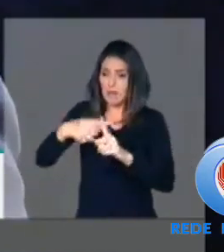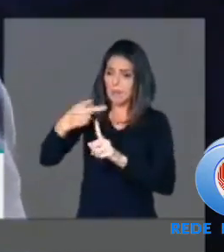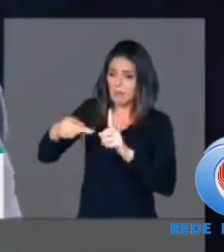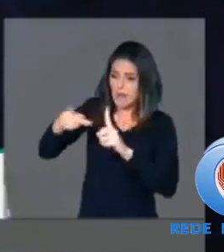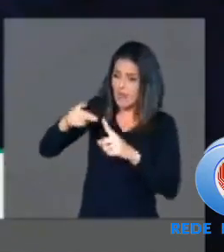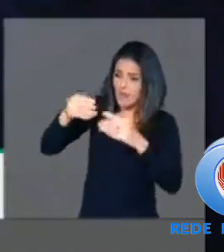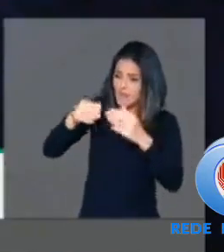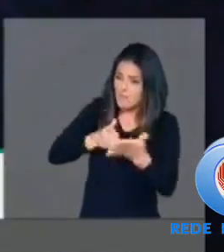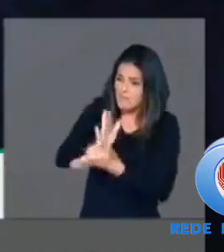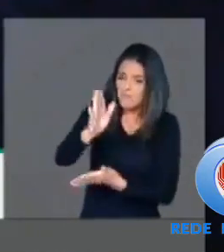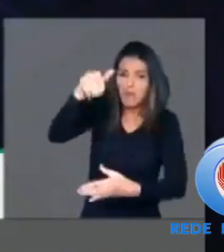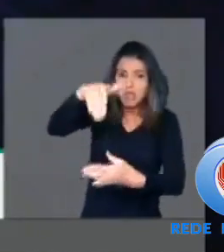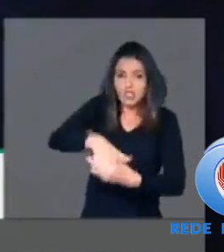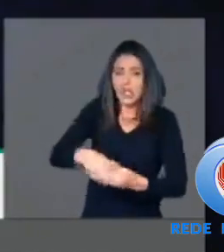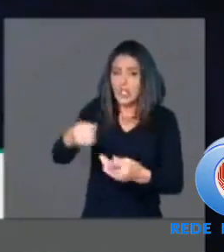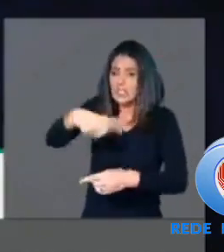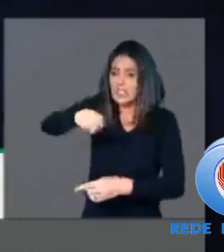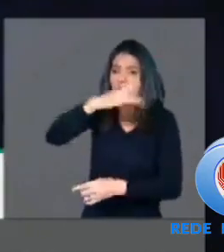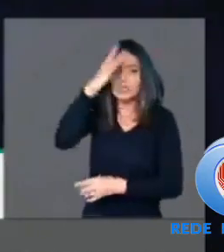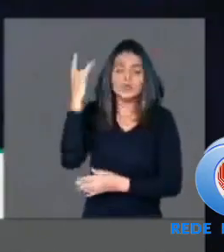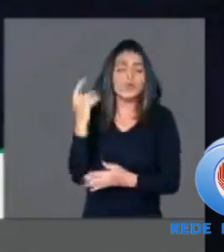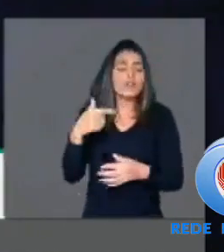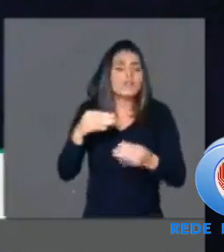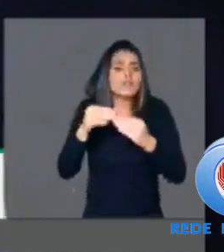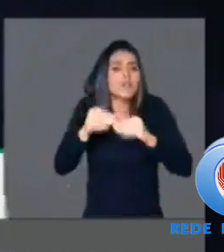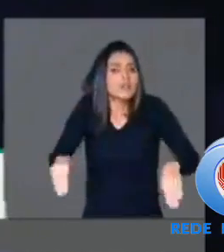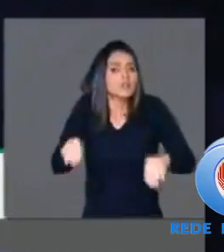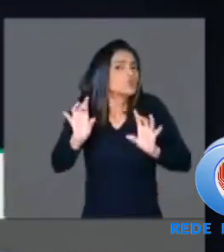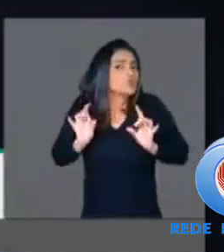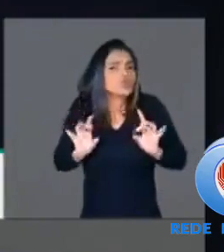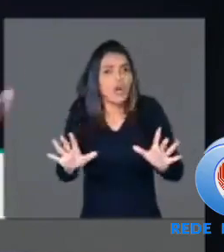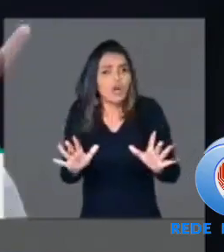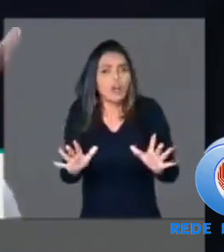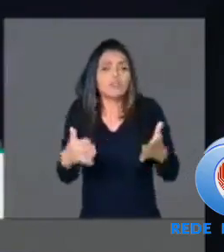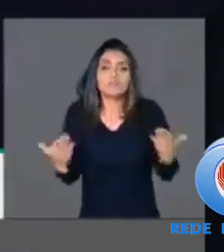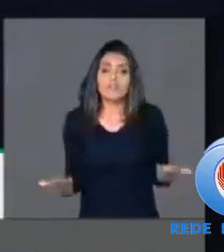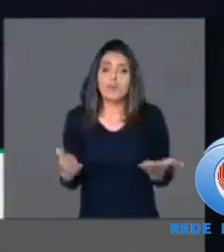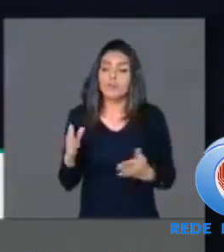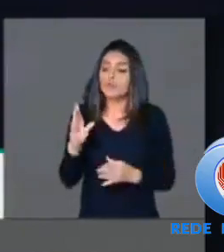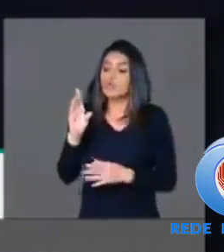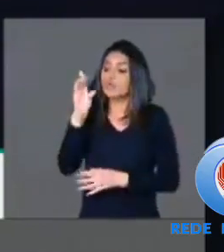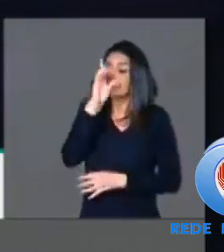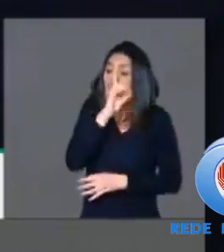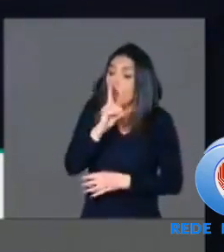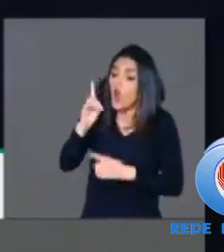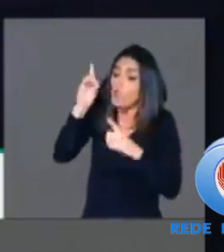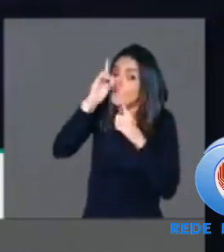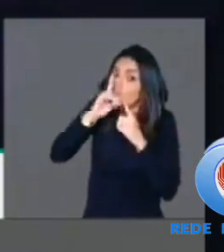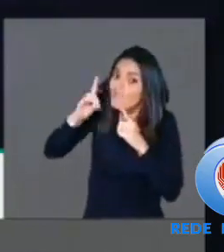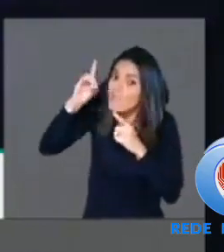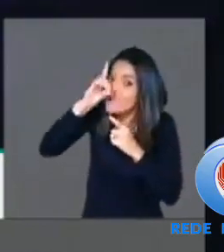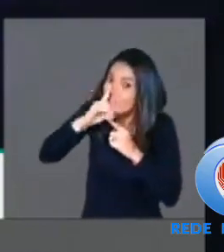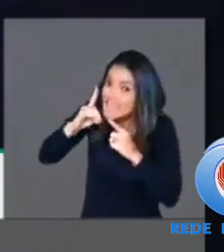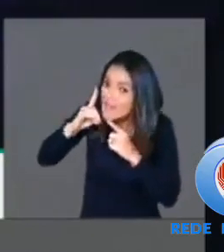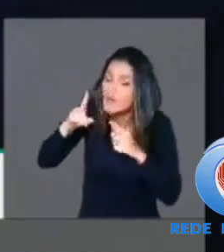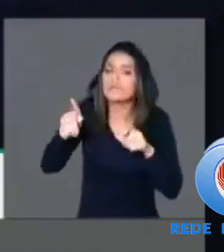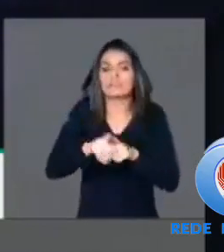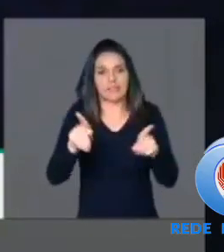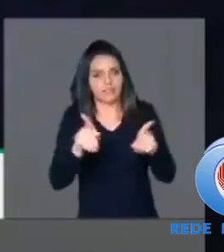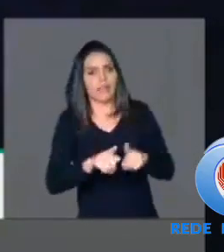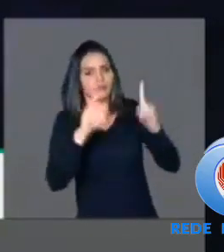foi tão danosa aos trabalhadores seletistas? Por isso, senhor presidente, em função do tema do domingo e em função do tema